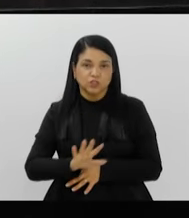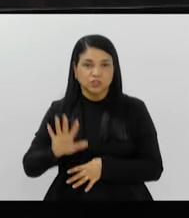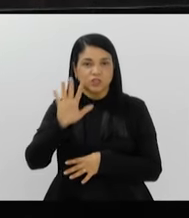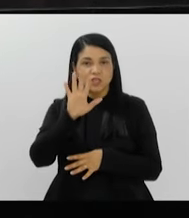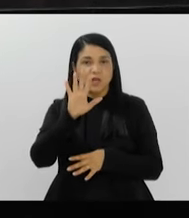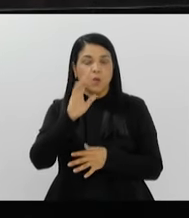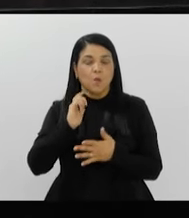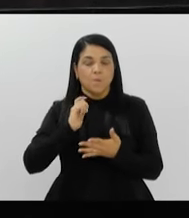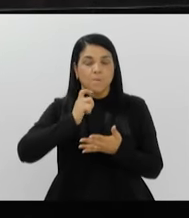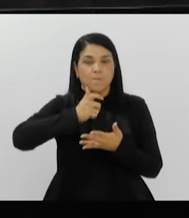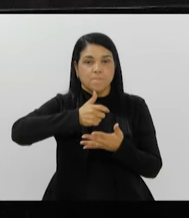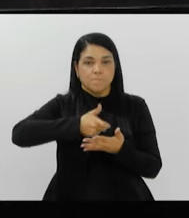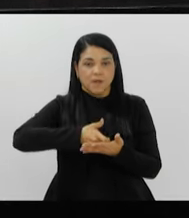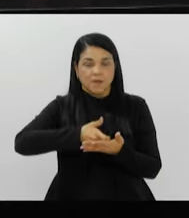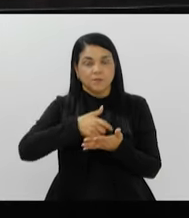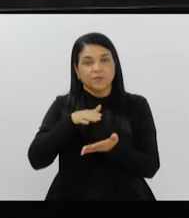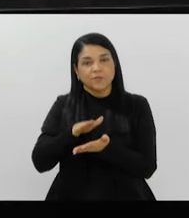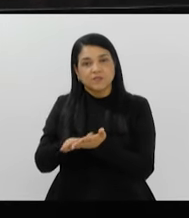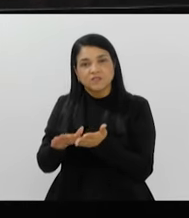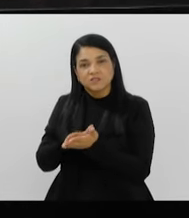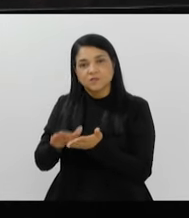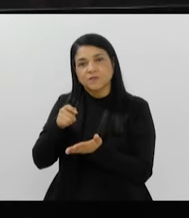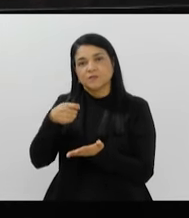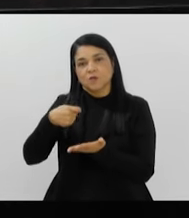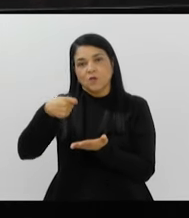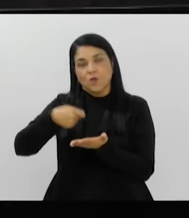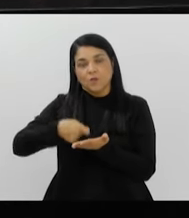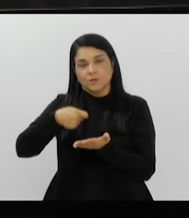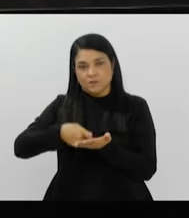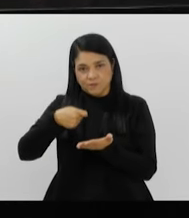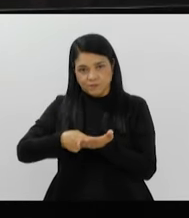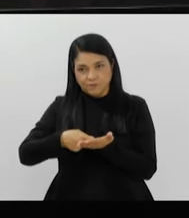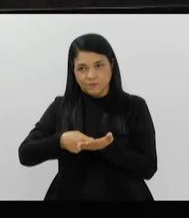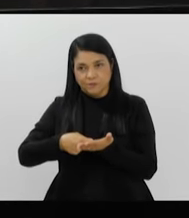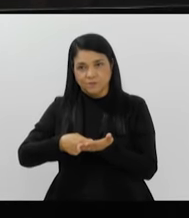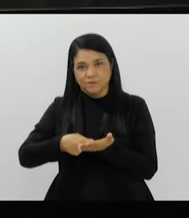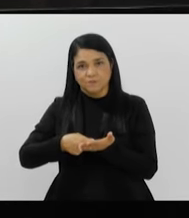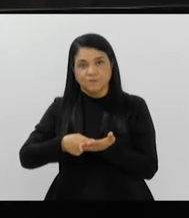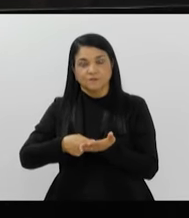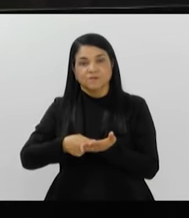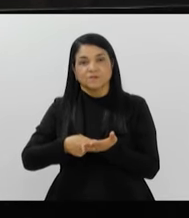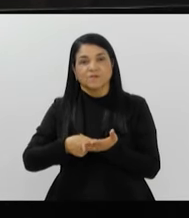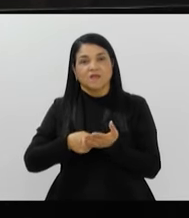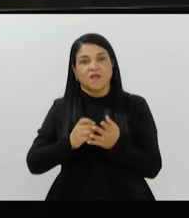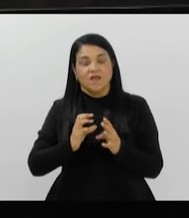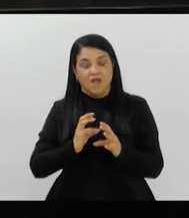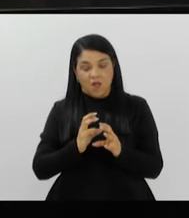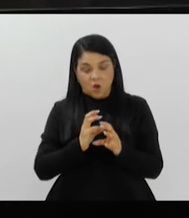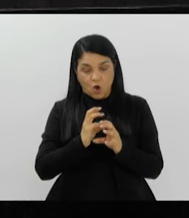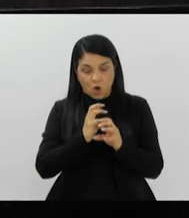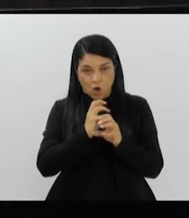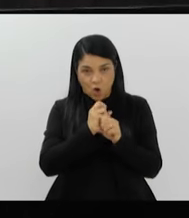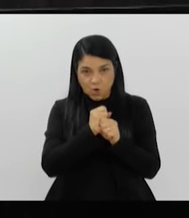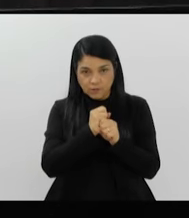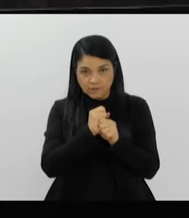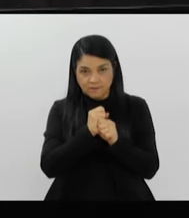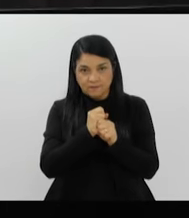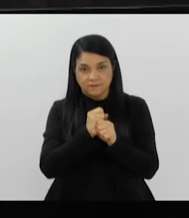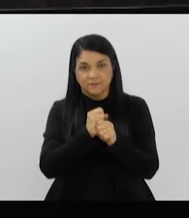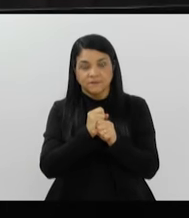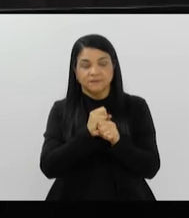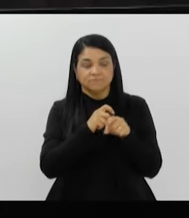destinada ao pagamento das despesas obrigatórias. Ou seja, a conta contábil Extensão